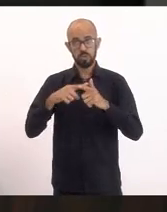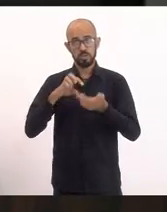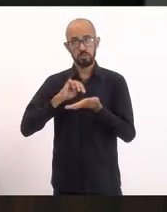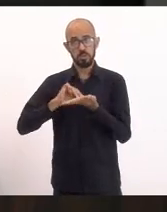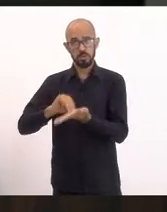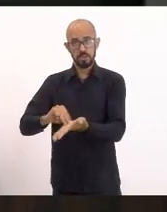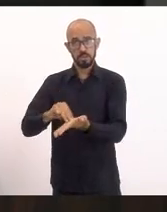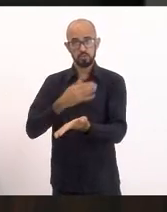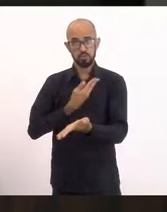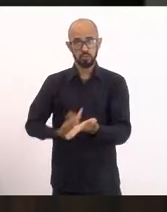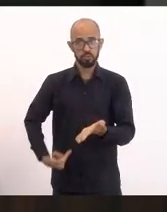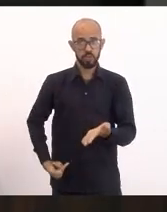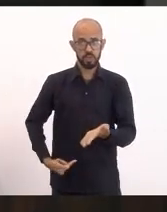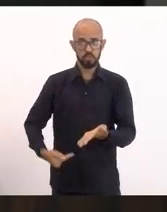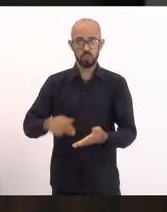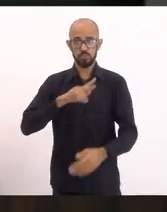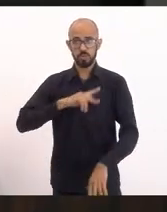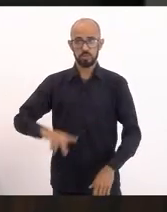a presidência